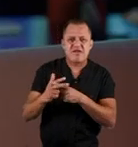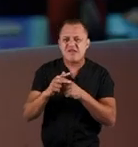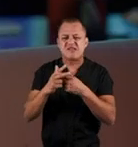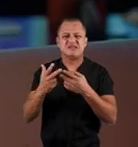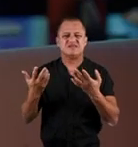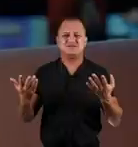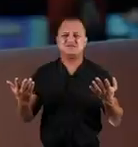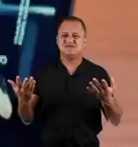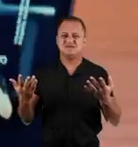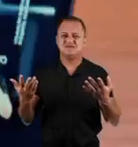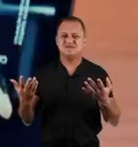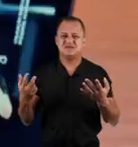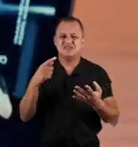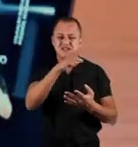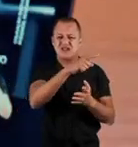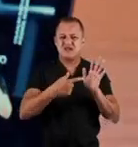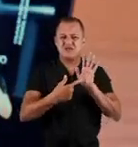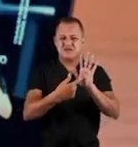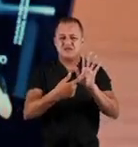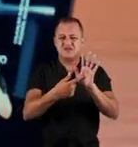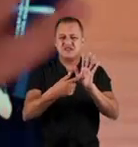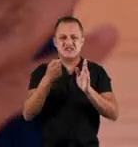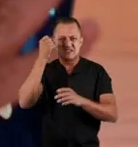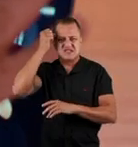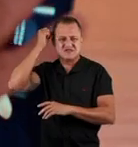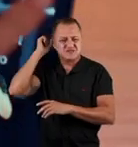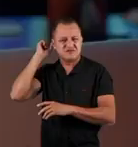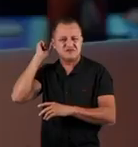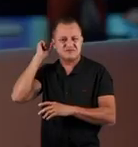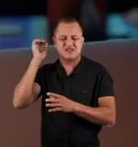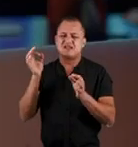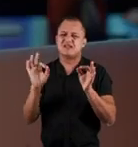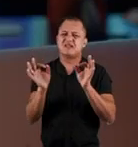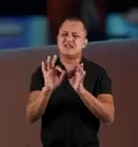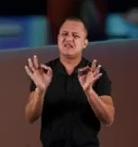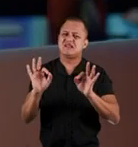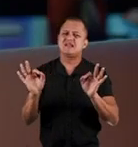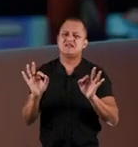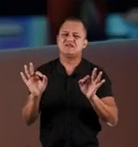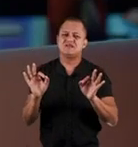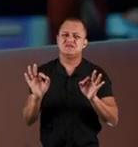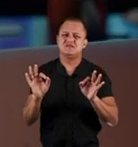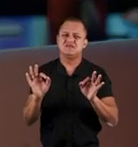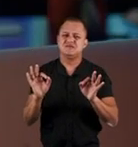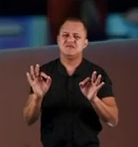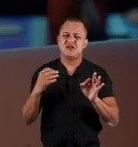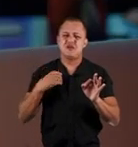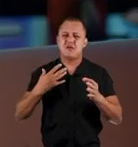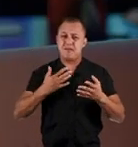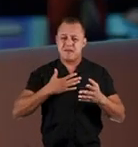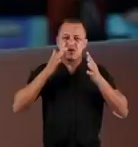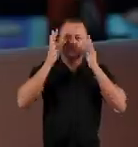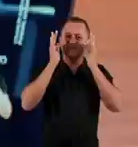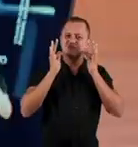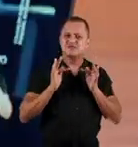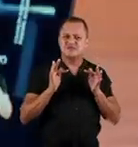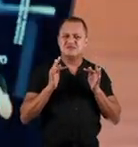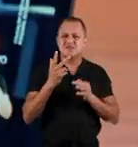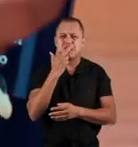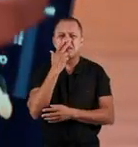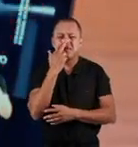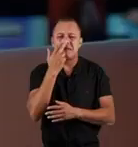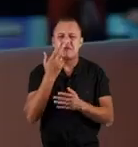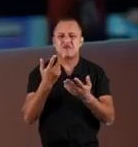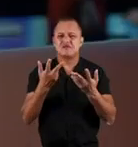e de truques e aqui eles pegam a cena do Silval Barbosa que não tem nada a ver com o meu depoimento para